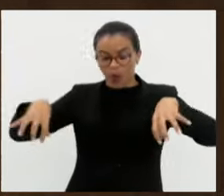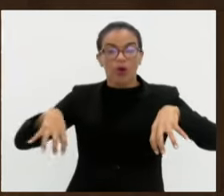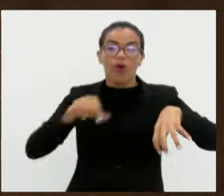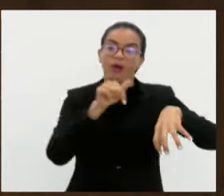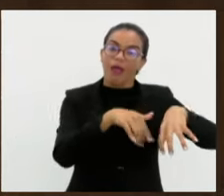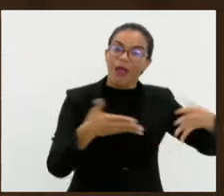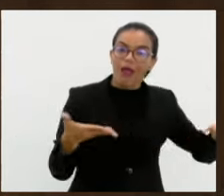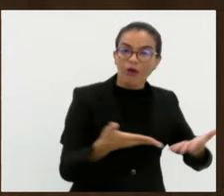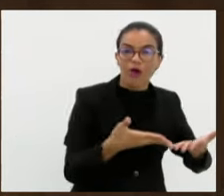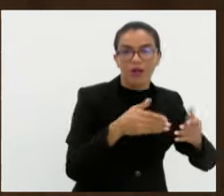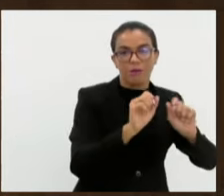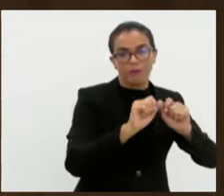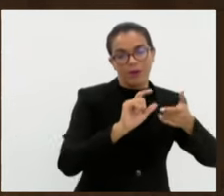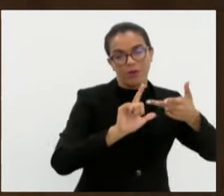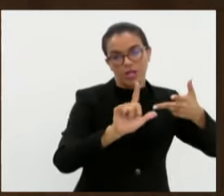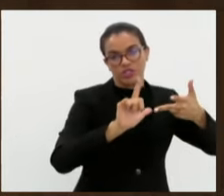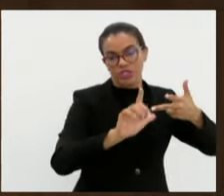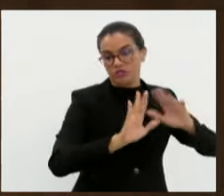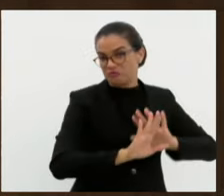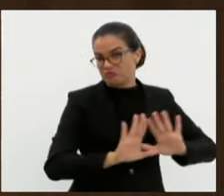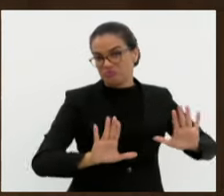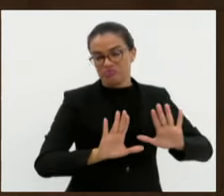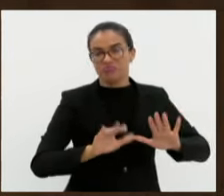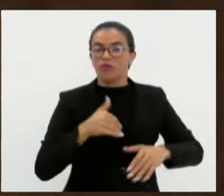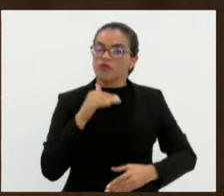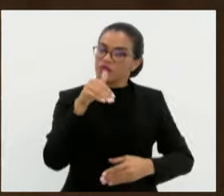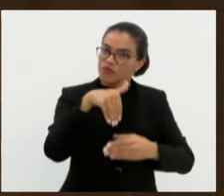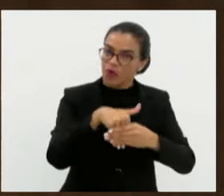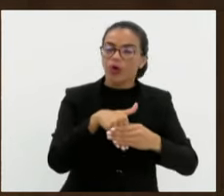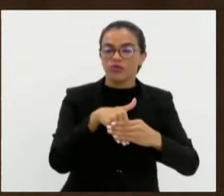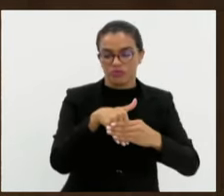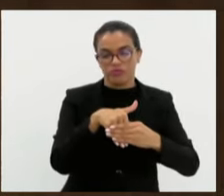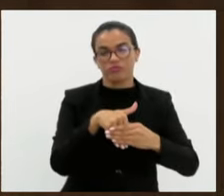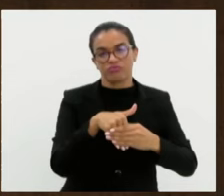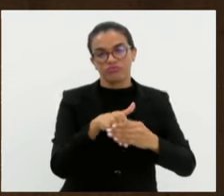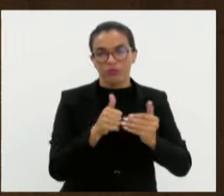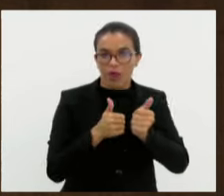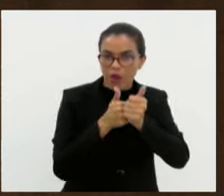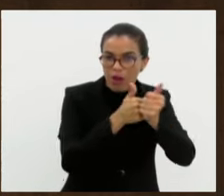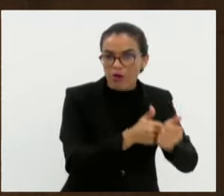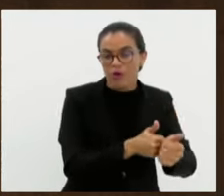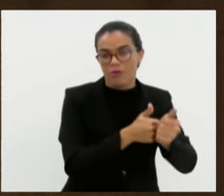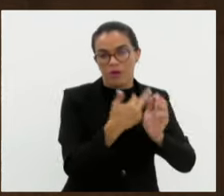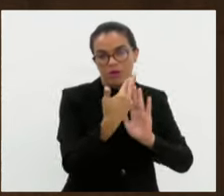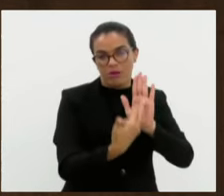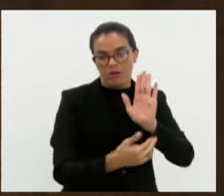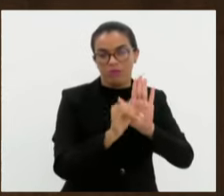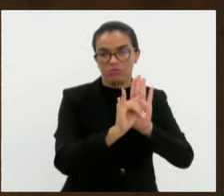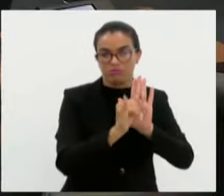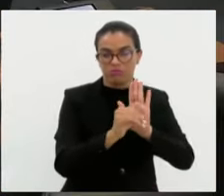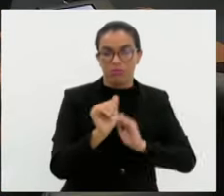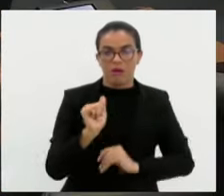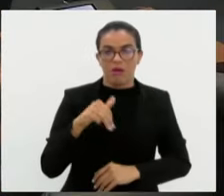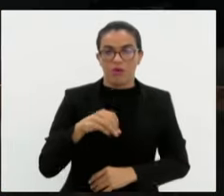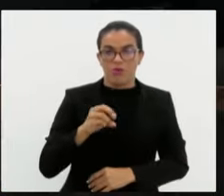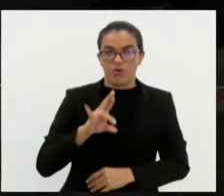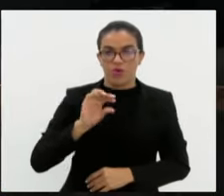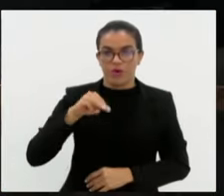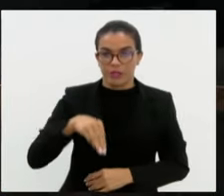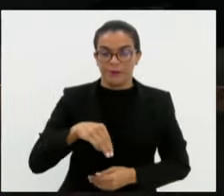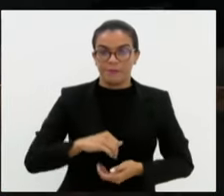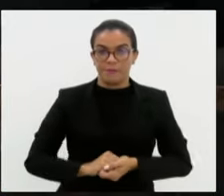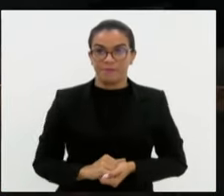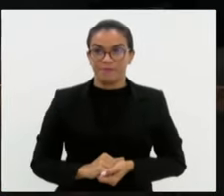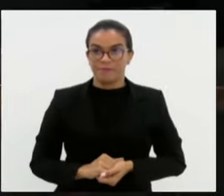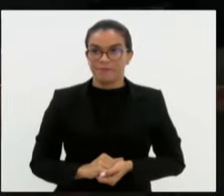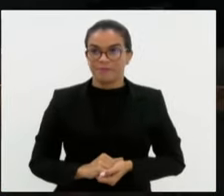parlamento, Isto é o mandato. Então, voto com o nosso relator e presidente Rodrigo Amorim. Muito obrigado, deputado Fred Pacheco. Eu